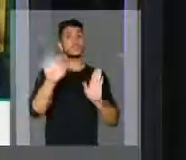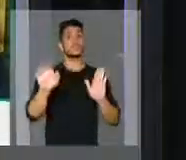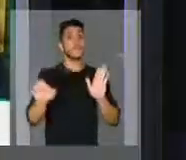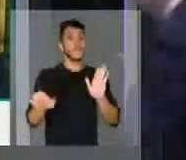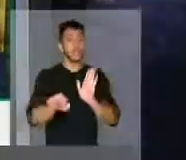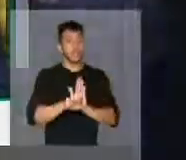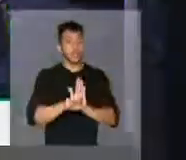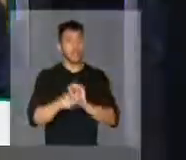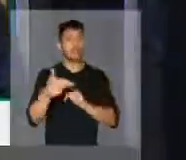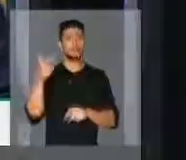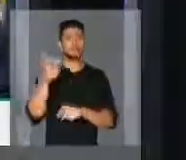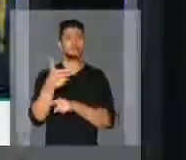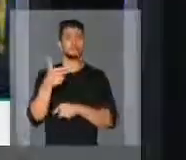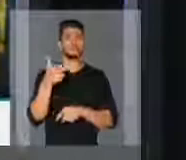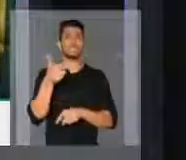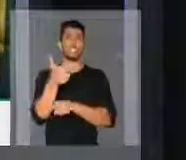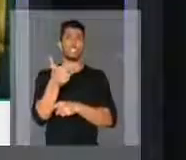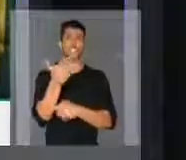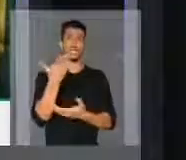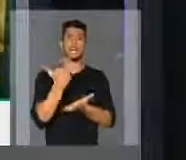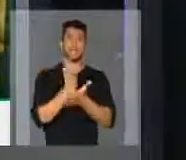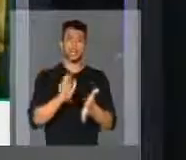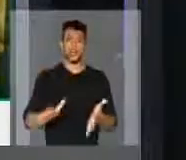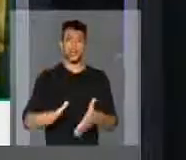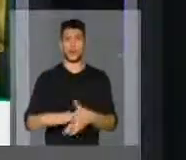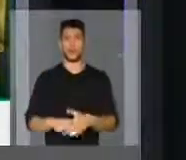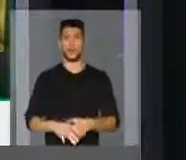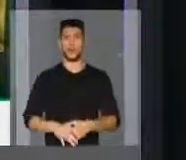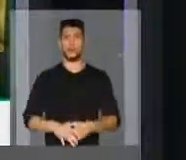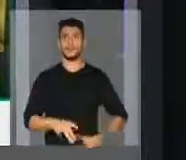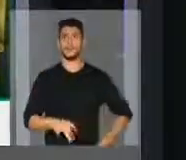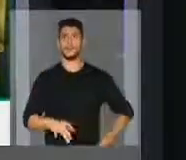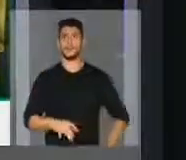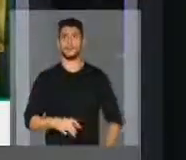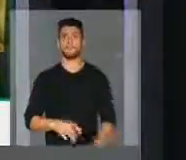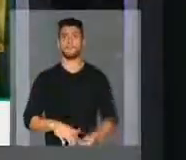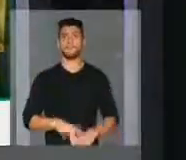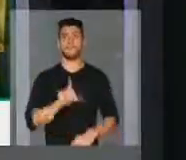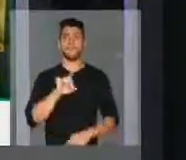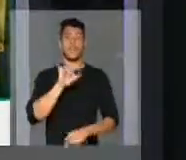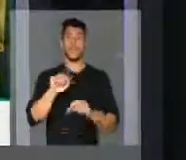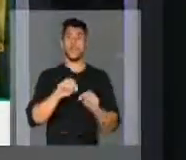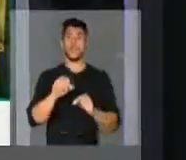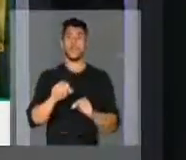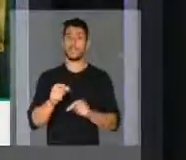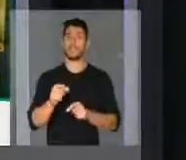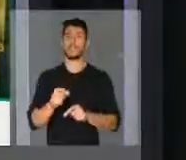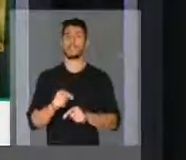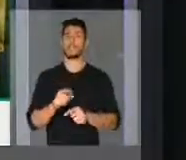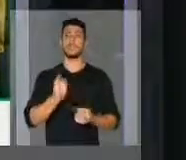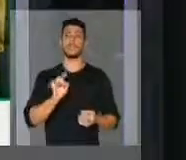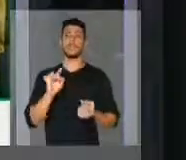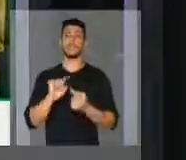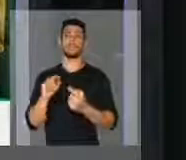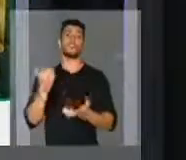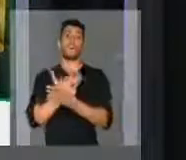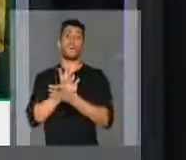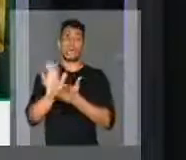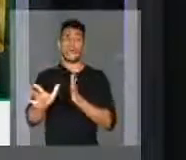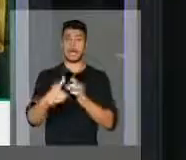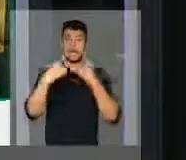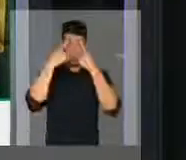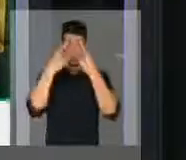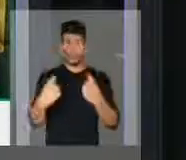vendido como uma fórmula milagrosa de combater a violência e a criminalidade, o tiro saiu pela